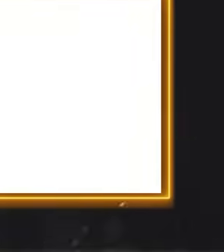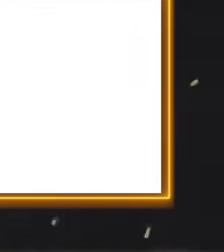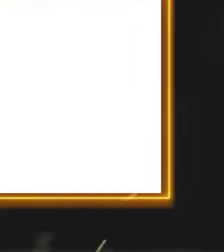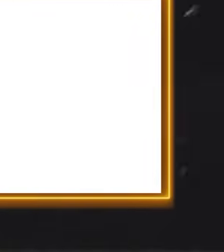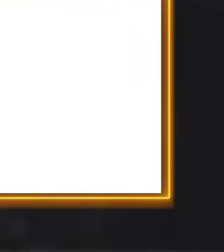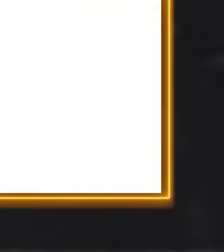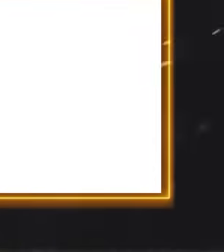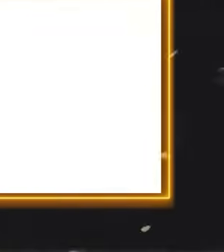de luz, amo você